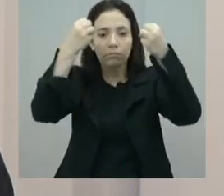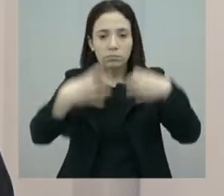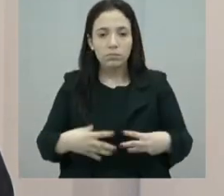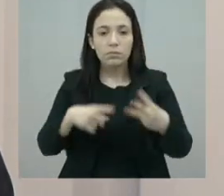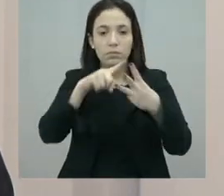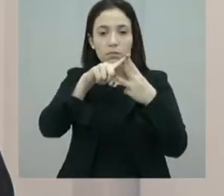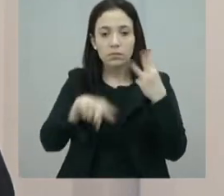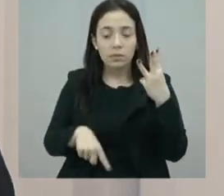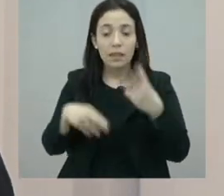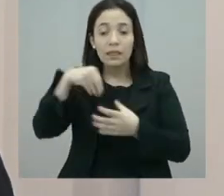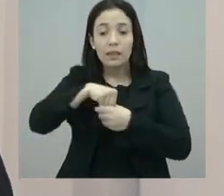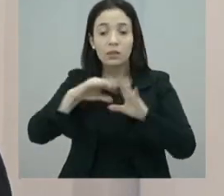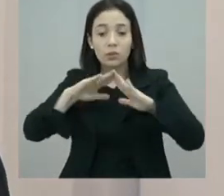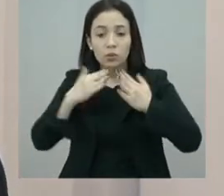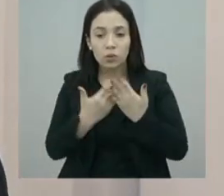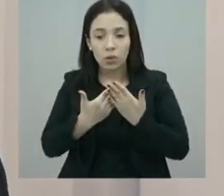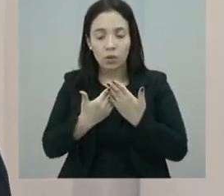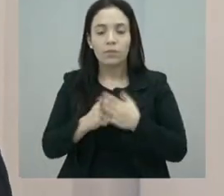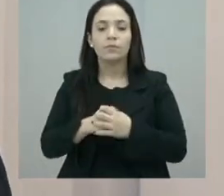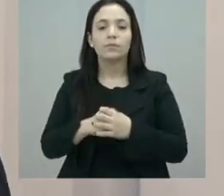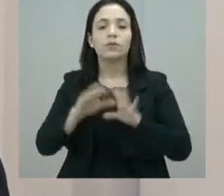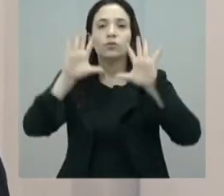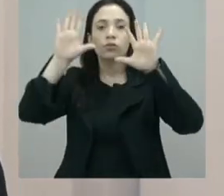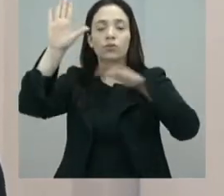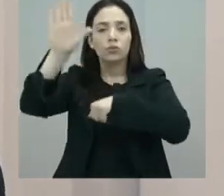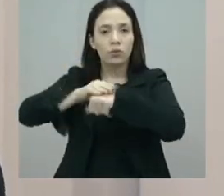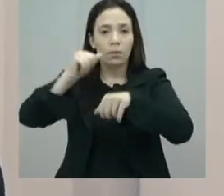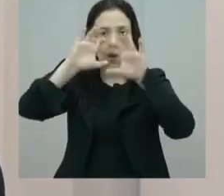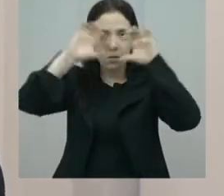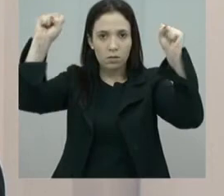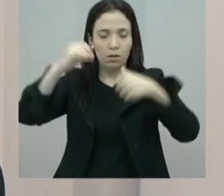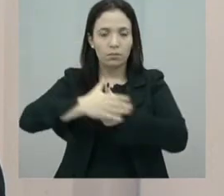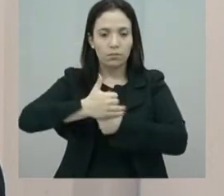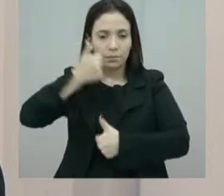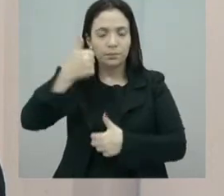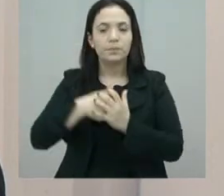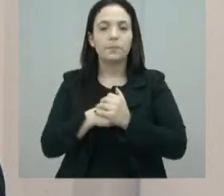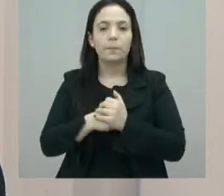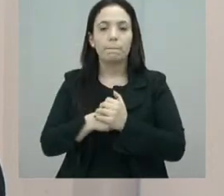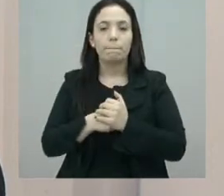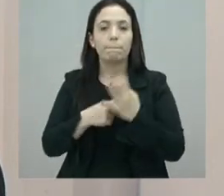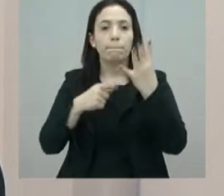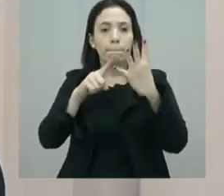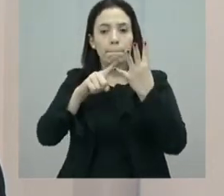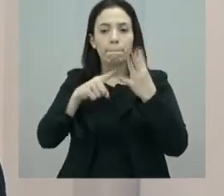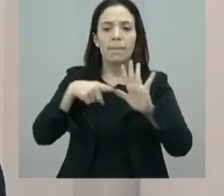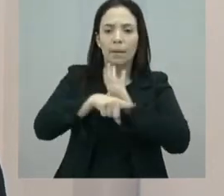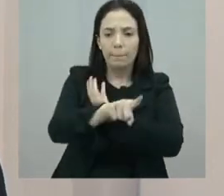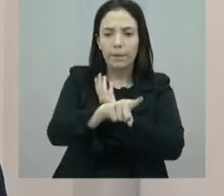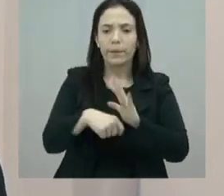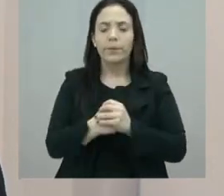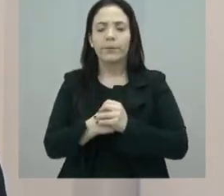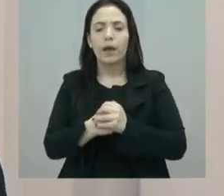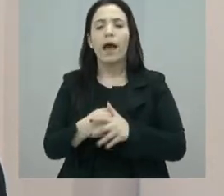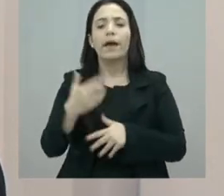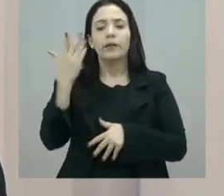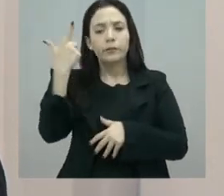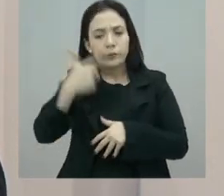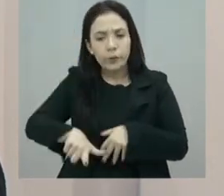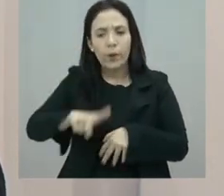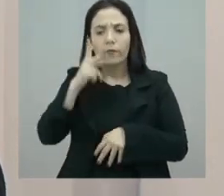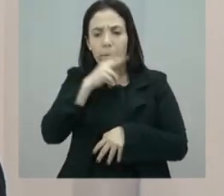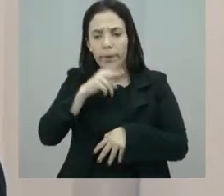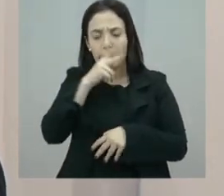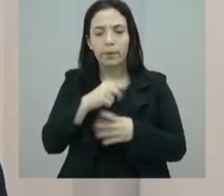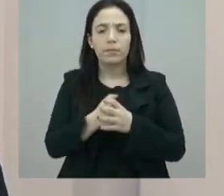sem sair da escola. Aí chama o conselho tutelar chega, vai perguntar à criança uma 4ª vez o que aconteceu, a criança vai falar de novo sobre a